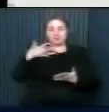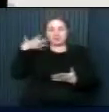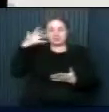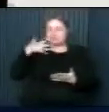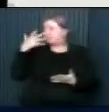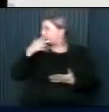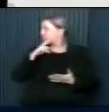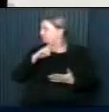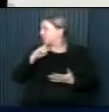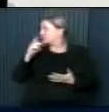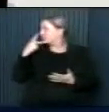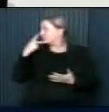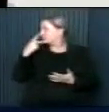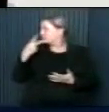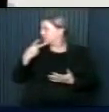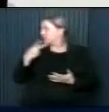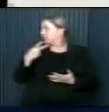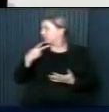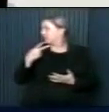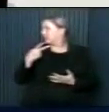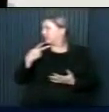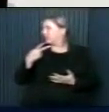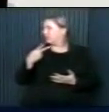agora a palavra ao